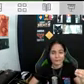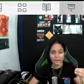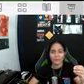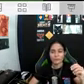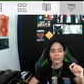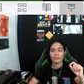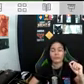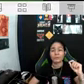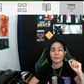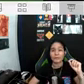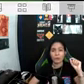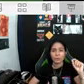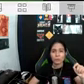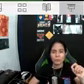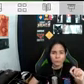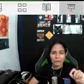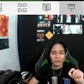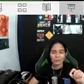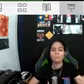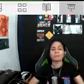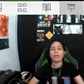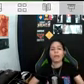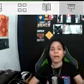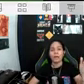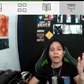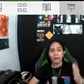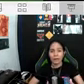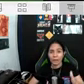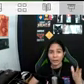ser necessário que vocês observem tudo isso